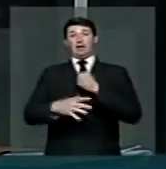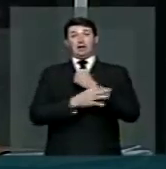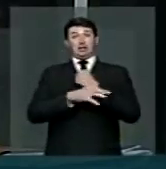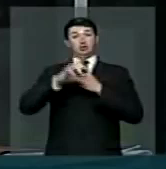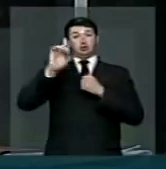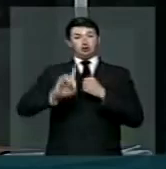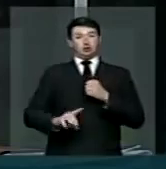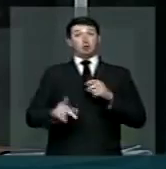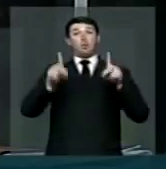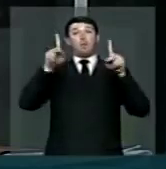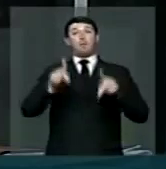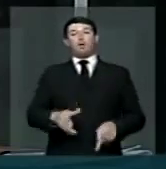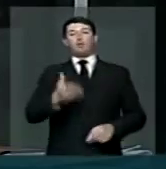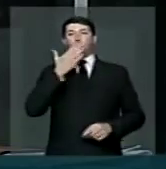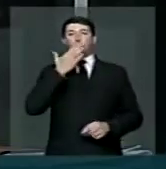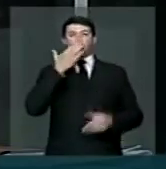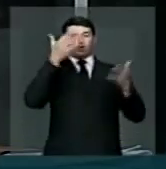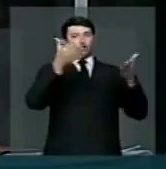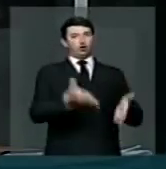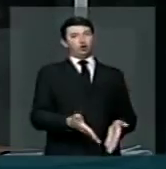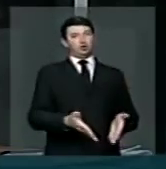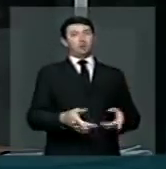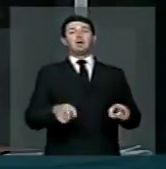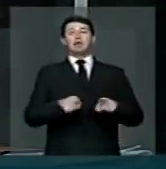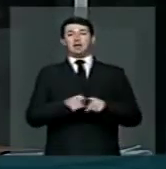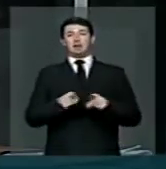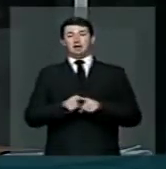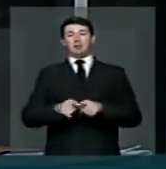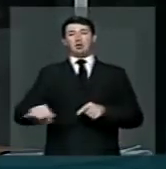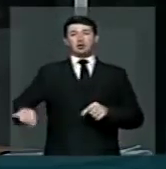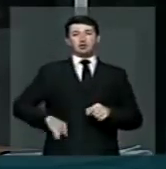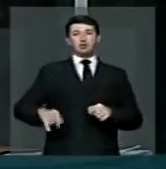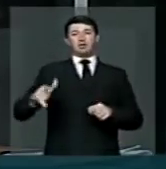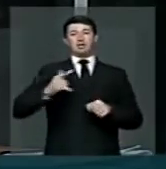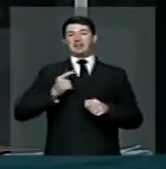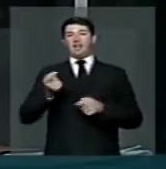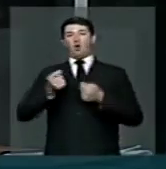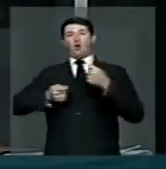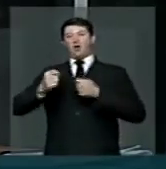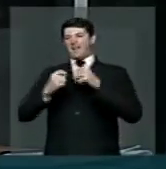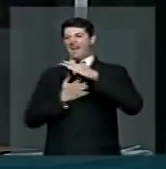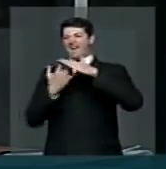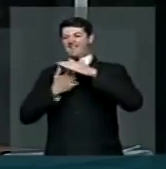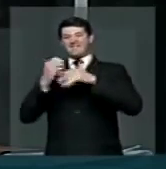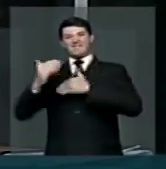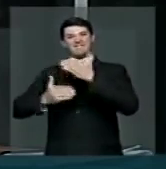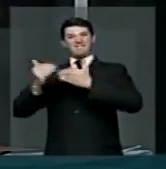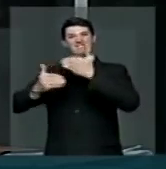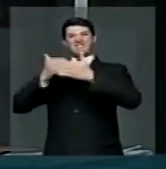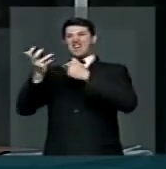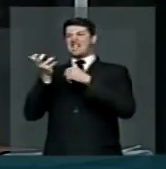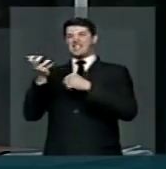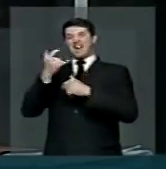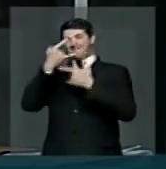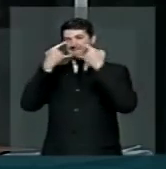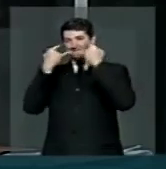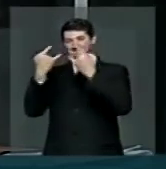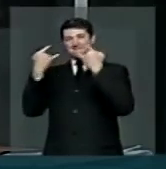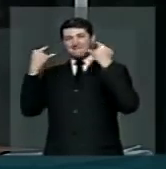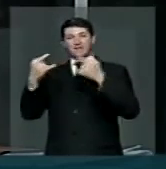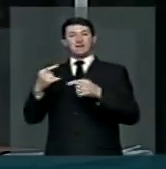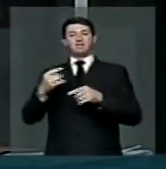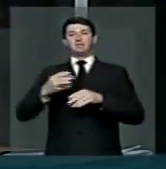dos povos indígenas e as agressões impostas pelo poder econômico desenvolvimentista